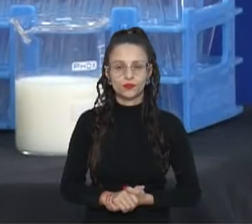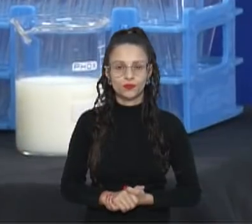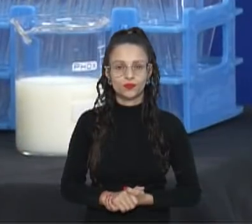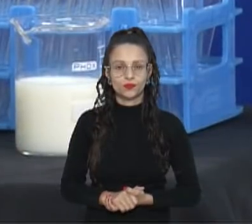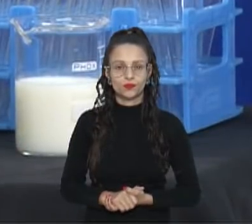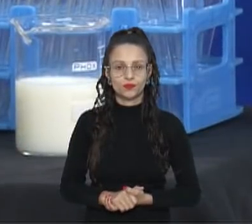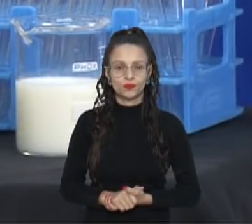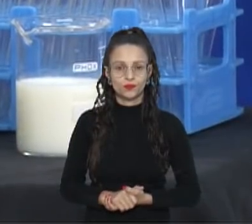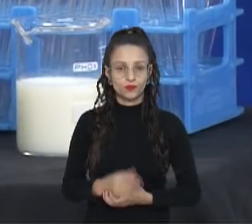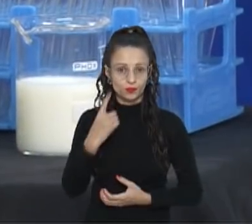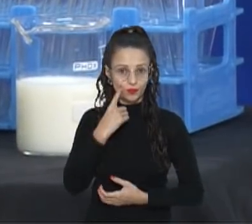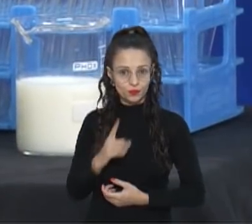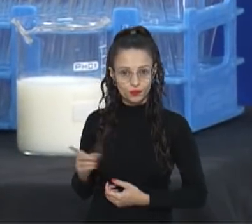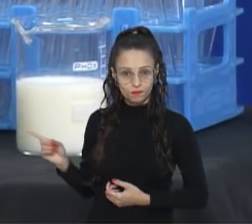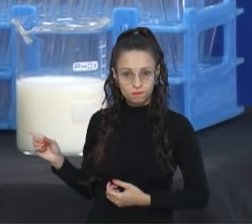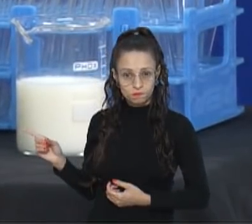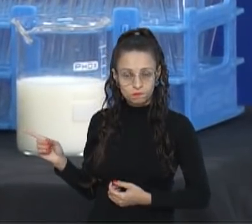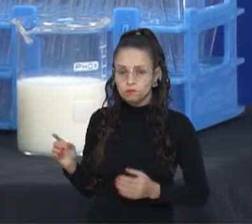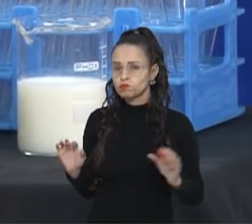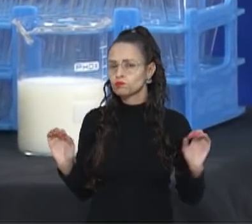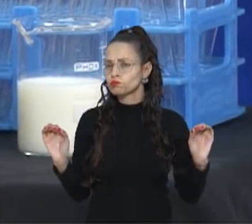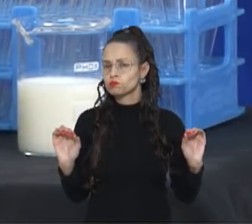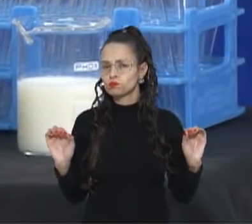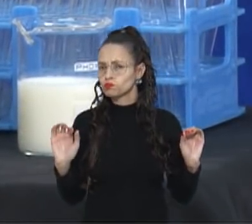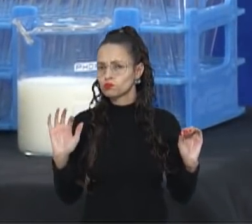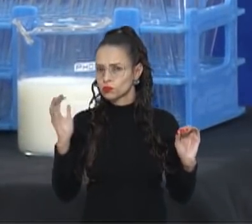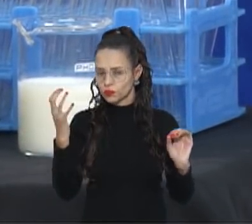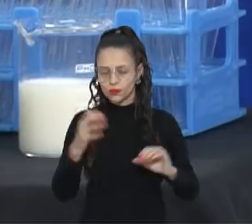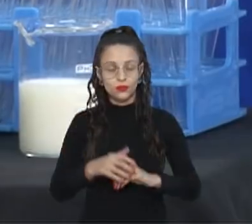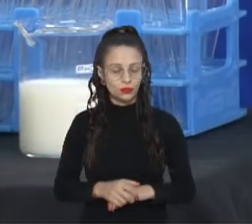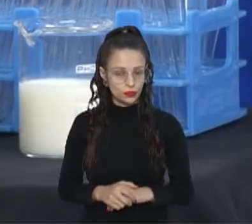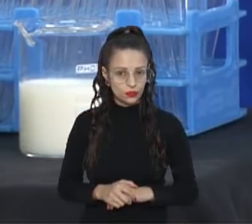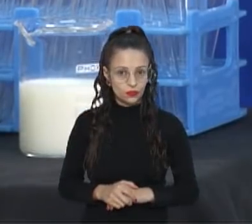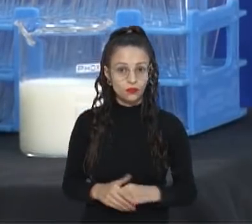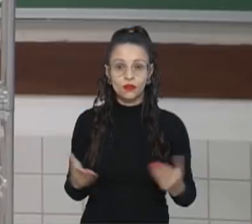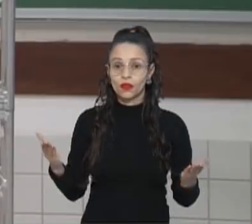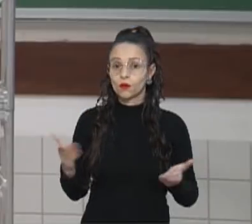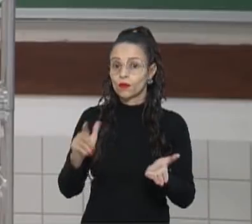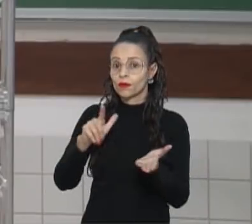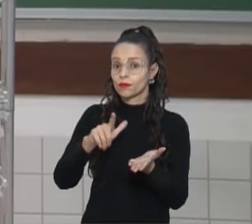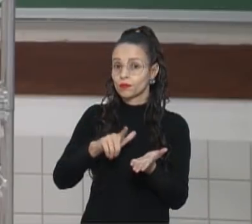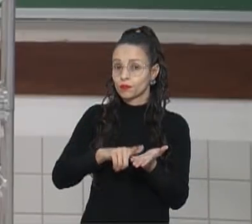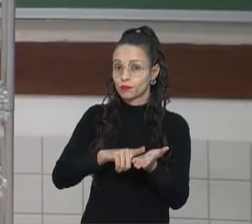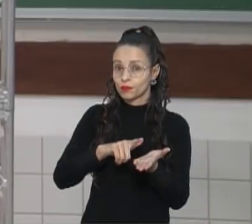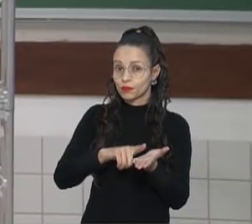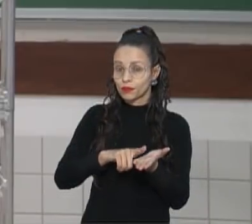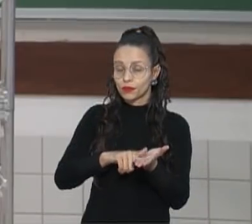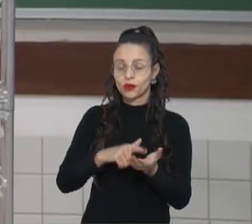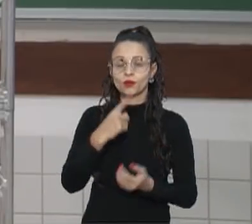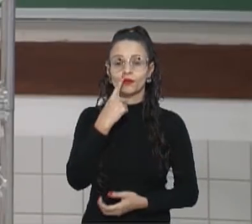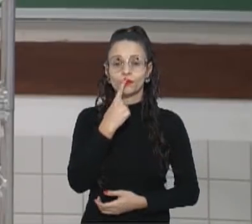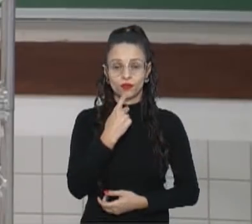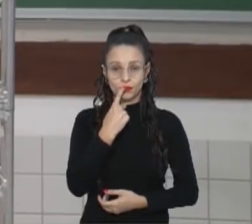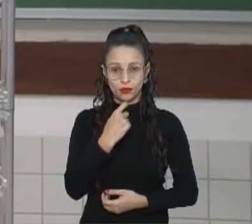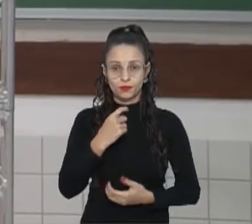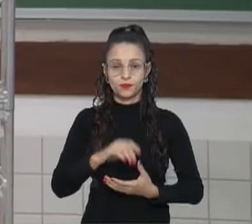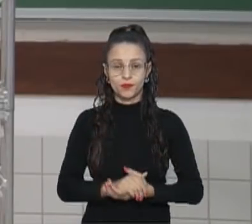Dá um banho nele, nada aconteceu com o azul. Segundo passo, o papel de tornassol vermelho.